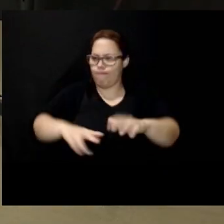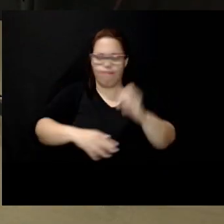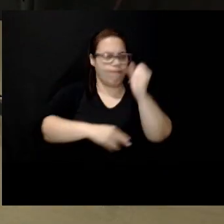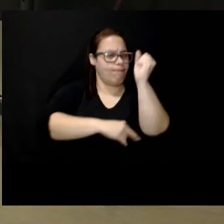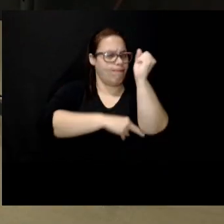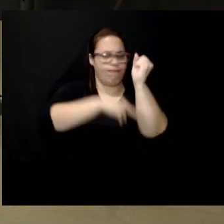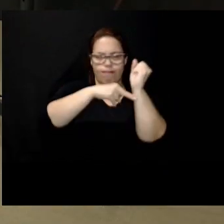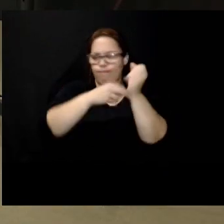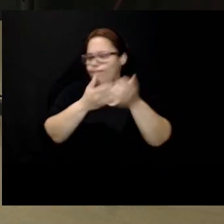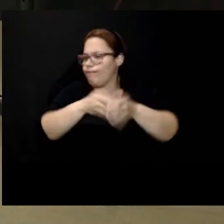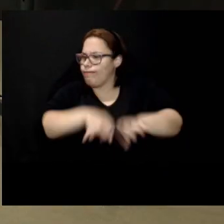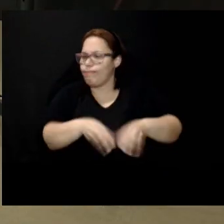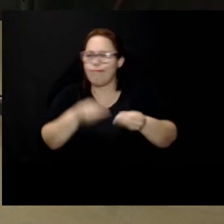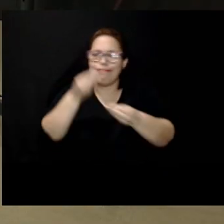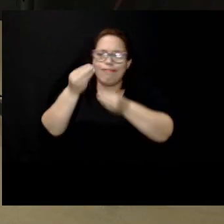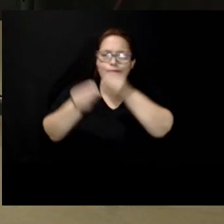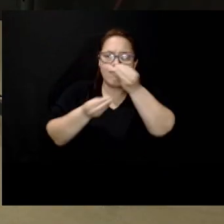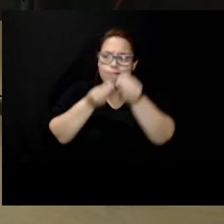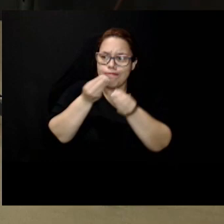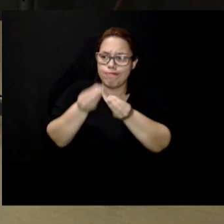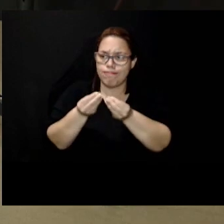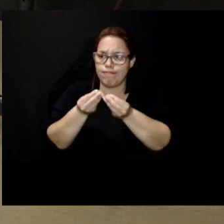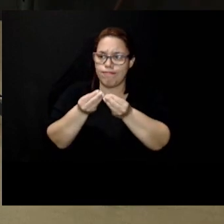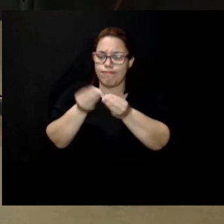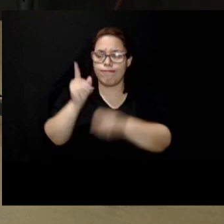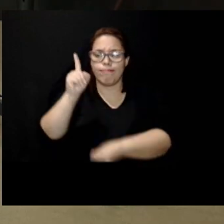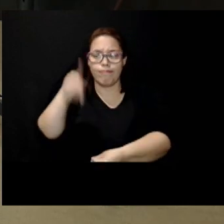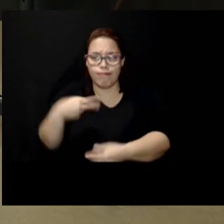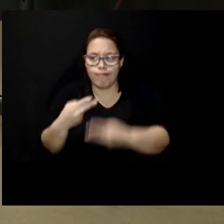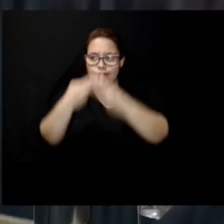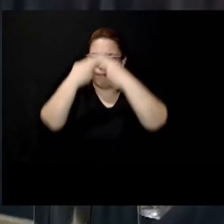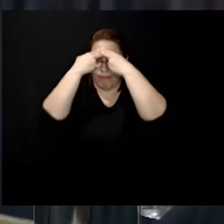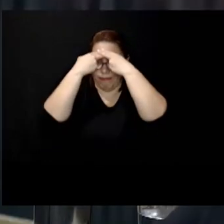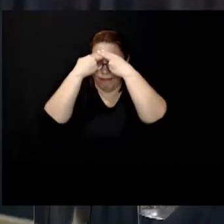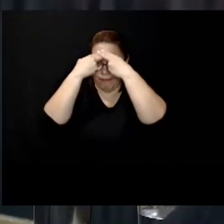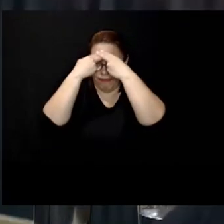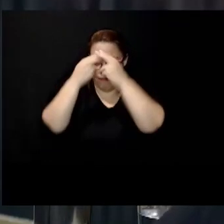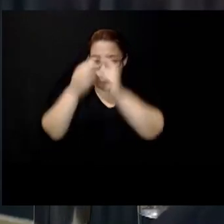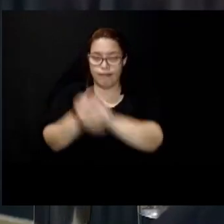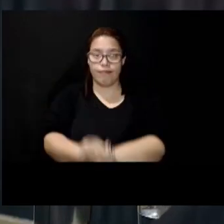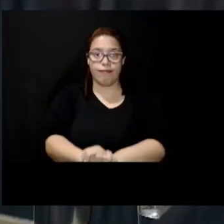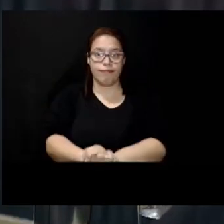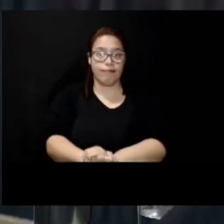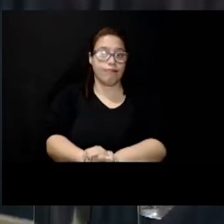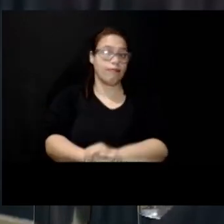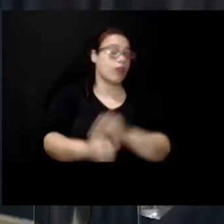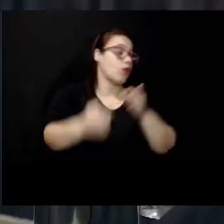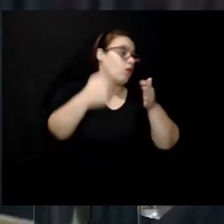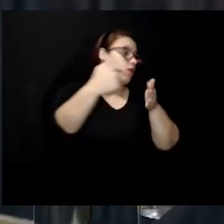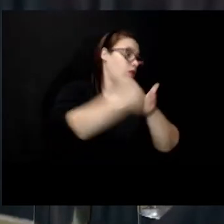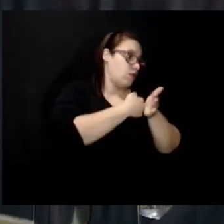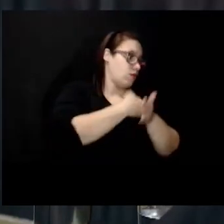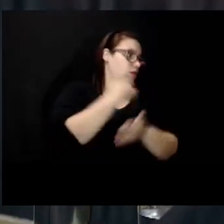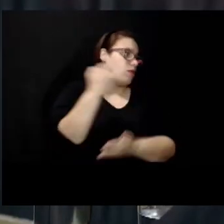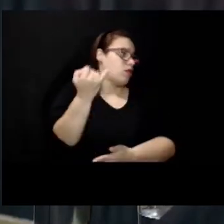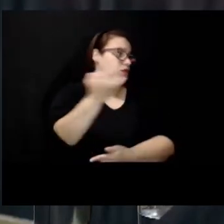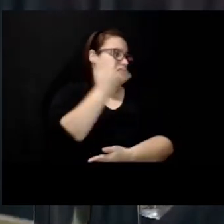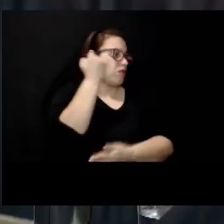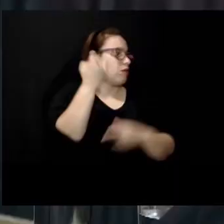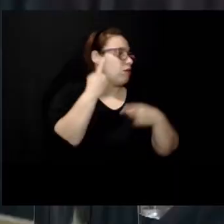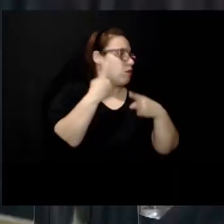é que a gente entende o que é realmente um trauma? Certo. Essa é uma pergunta muito importante, né? Porque a